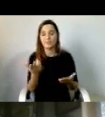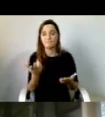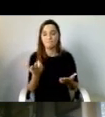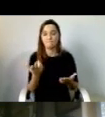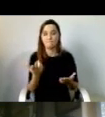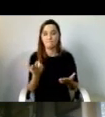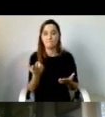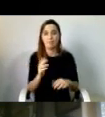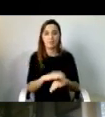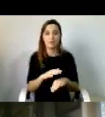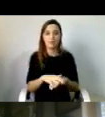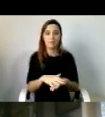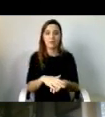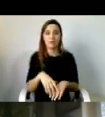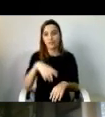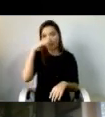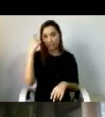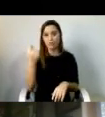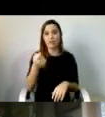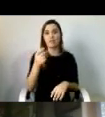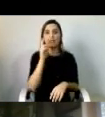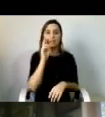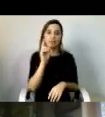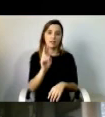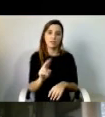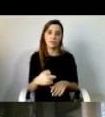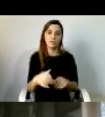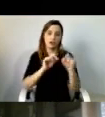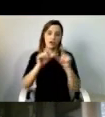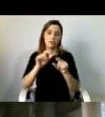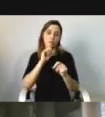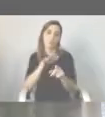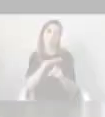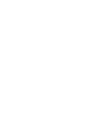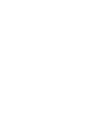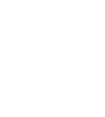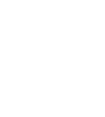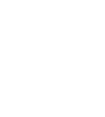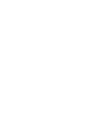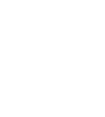pela dificuldade também de leitura dos gráficos que isso possa ter causado. Obrigada.